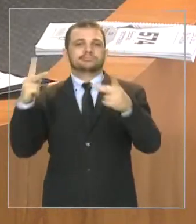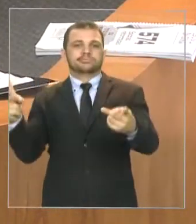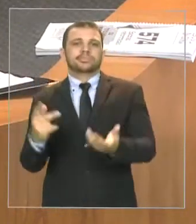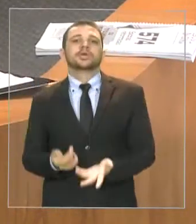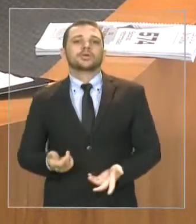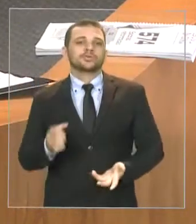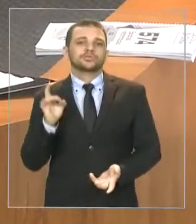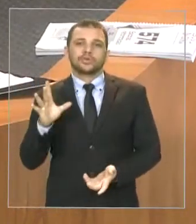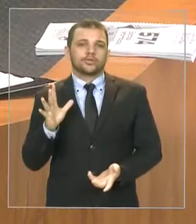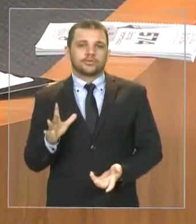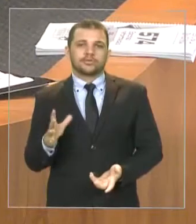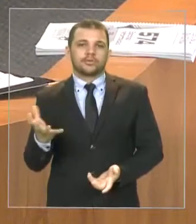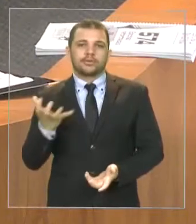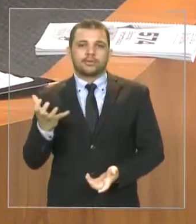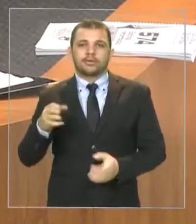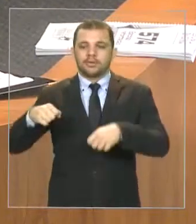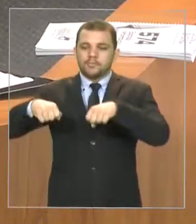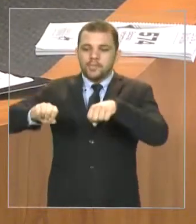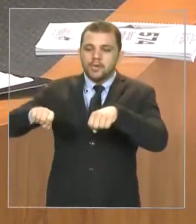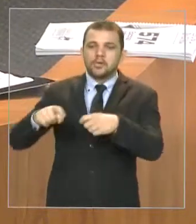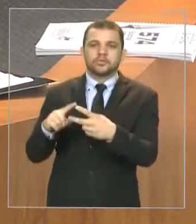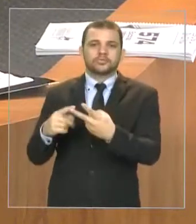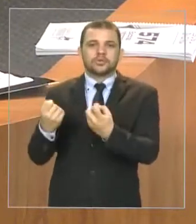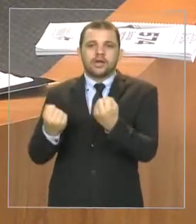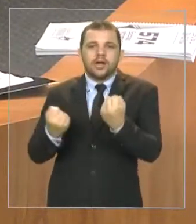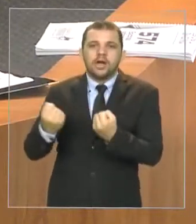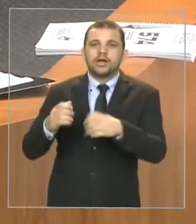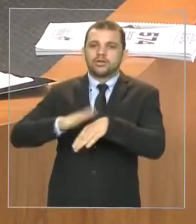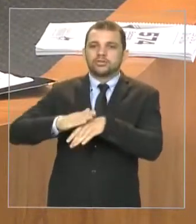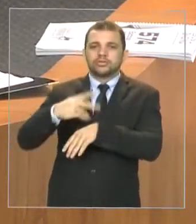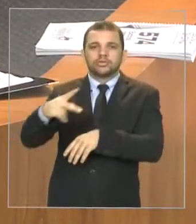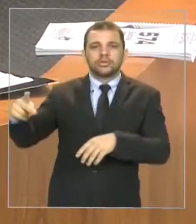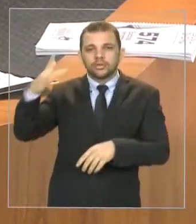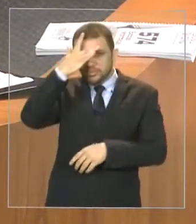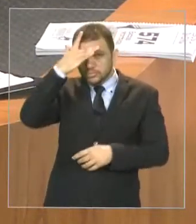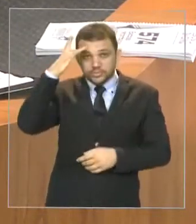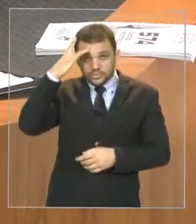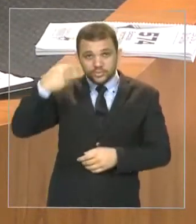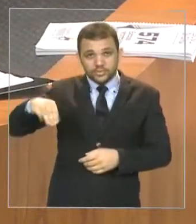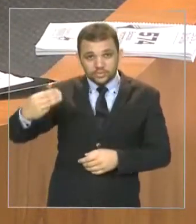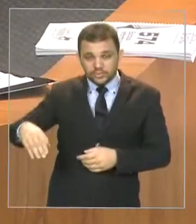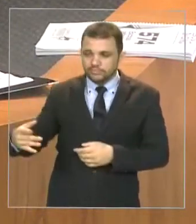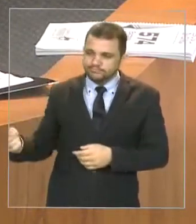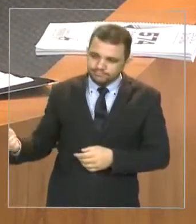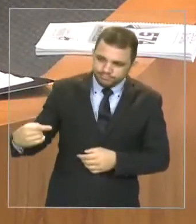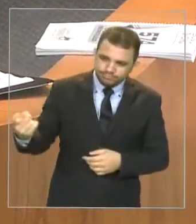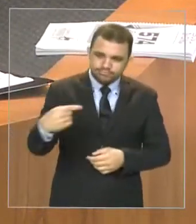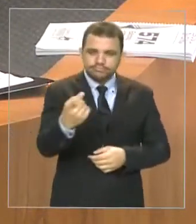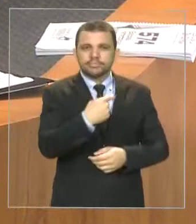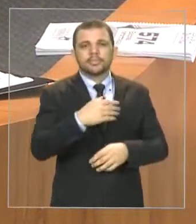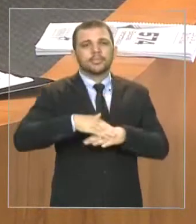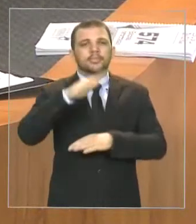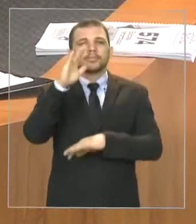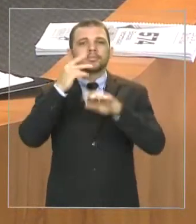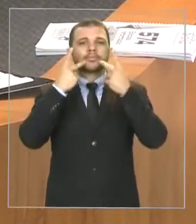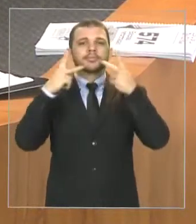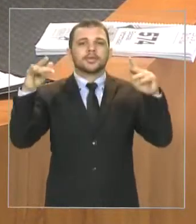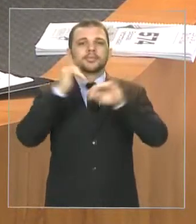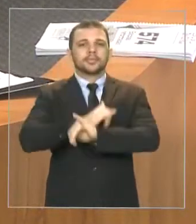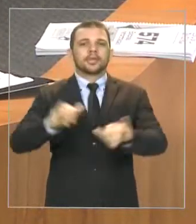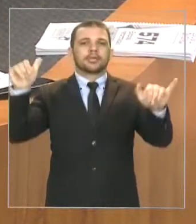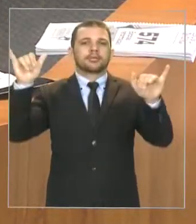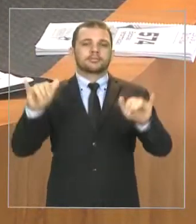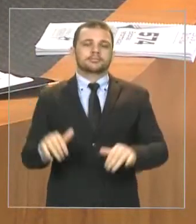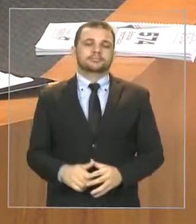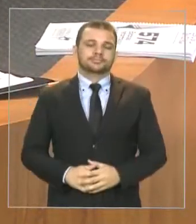veículos dos maranhenses para aumentar a propaganda. E aumentou. No mês de julho,